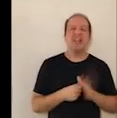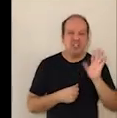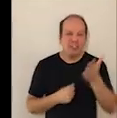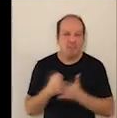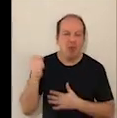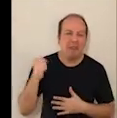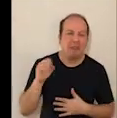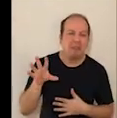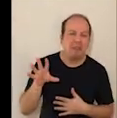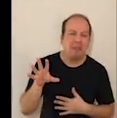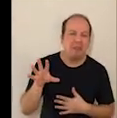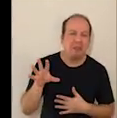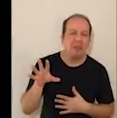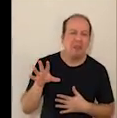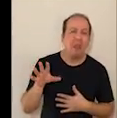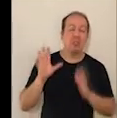Já foi?